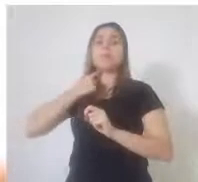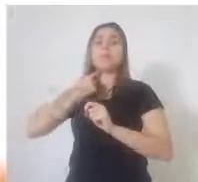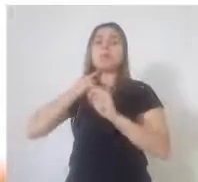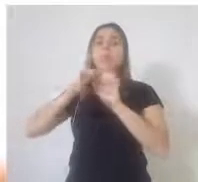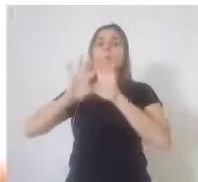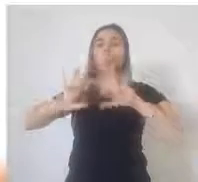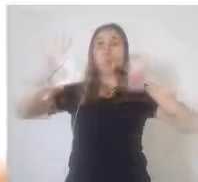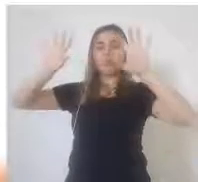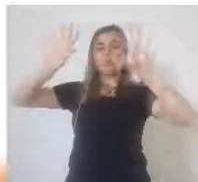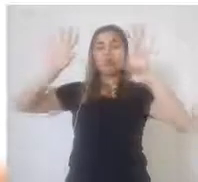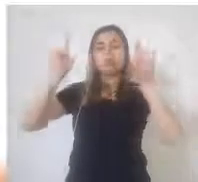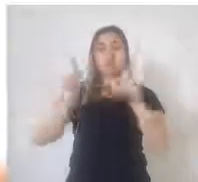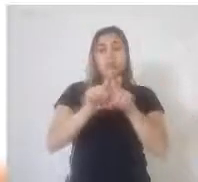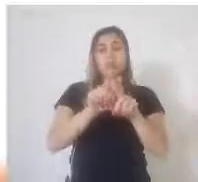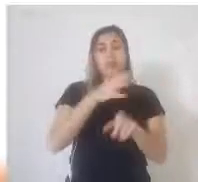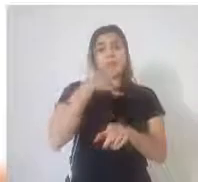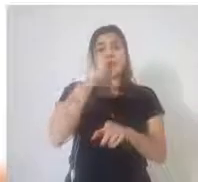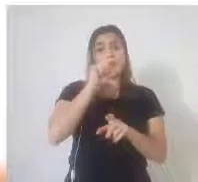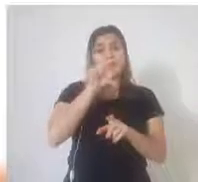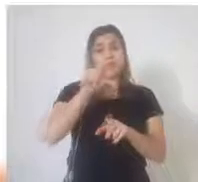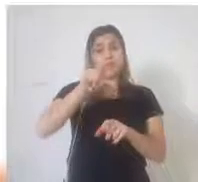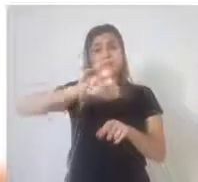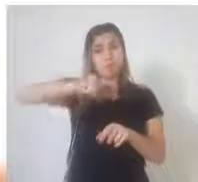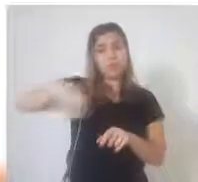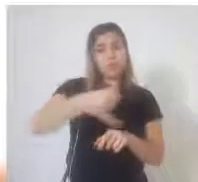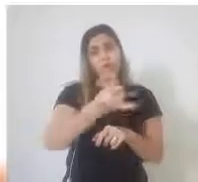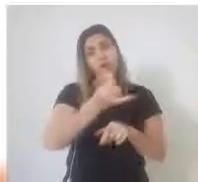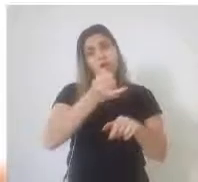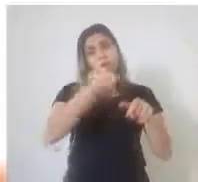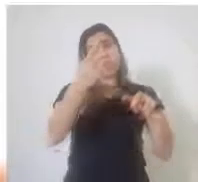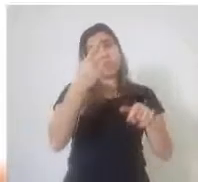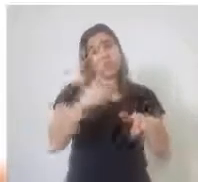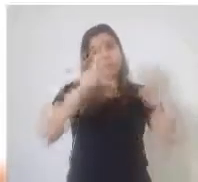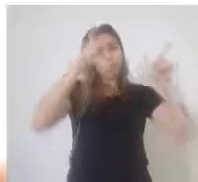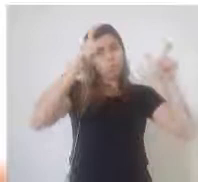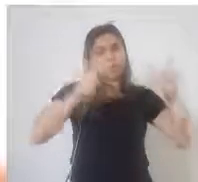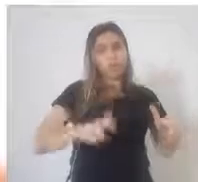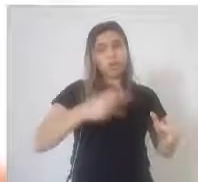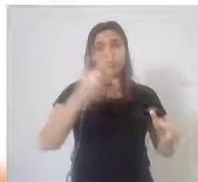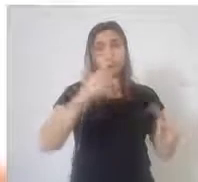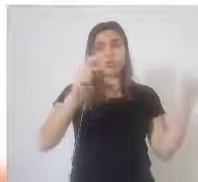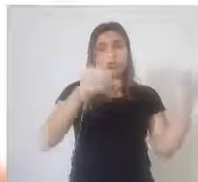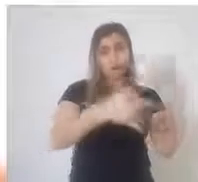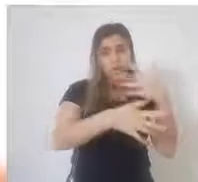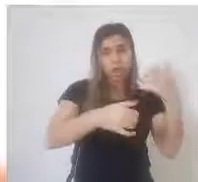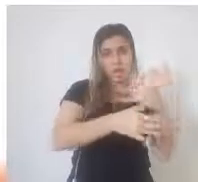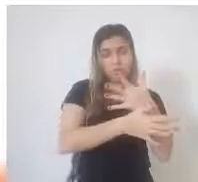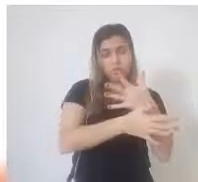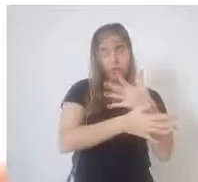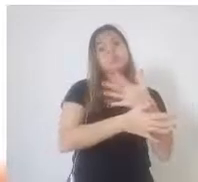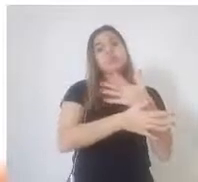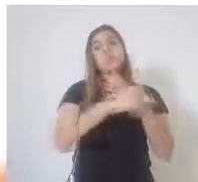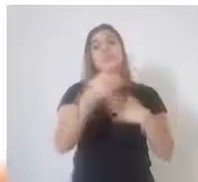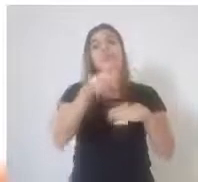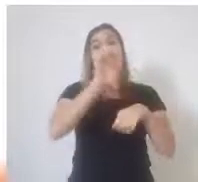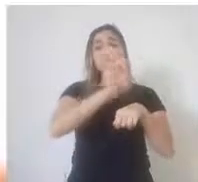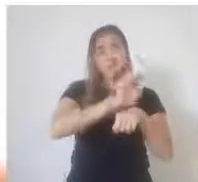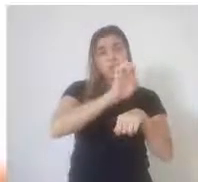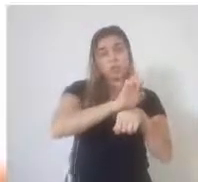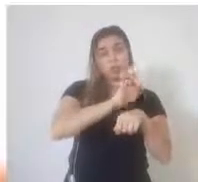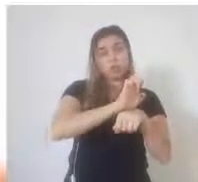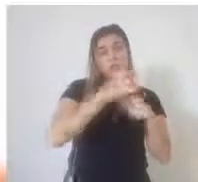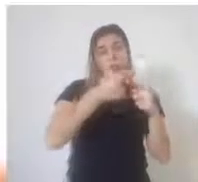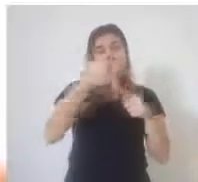de dar prioridade para esse produto, porque você aí evita o desperdício